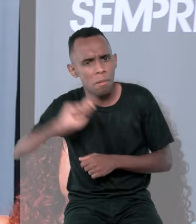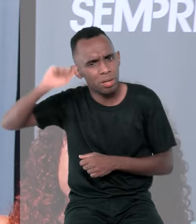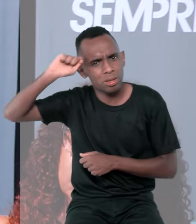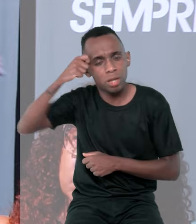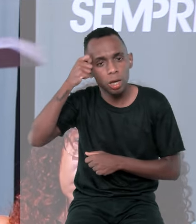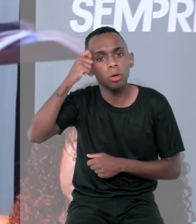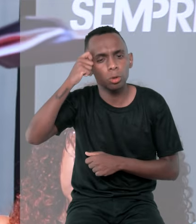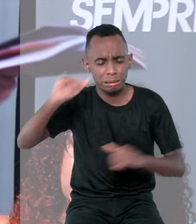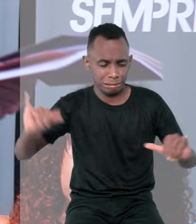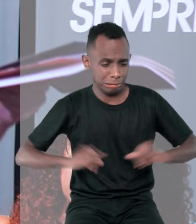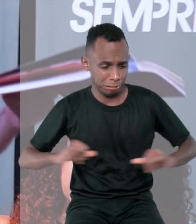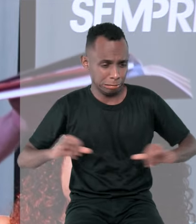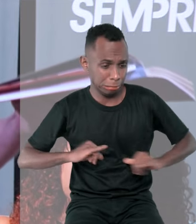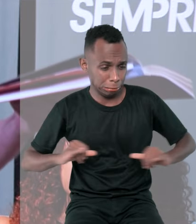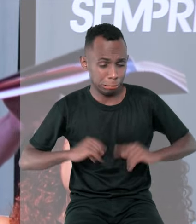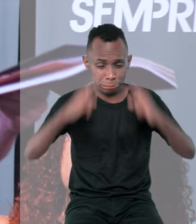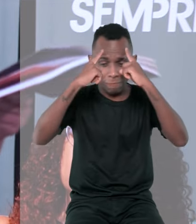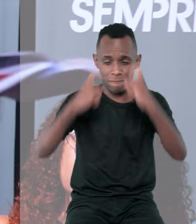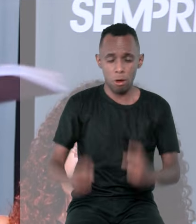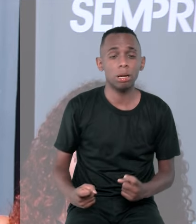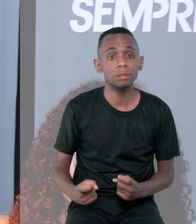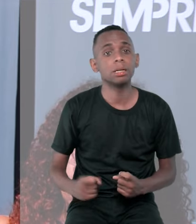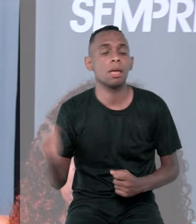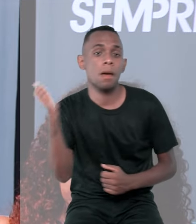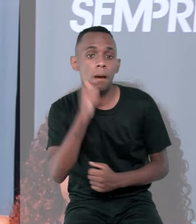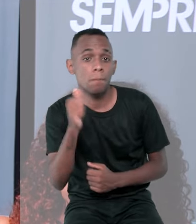negros sofrem suas violências e que